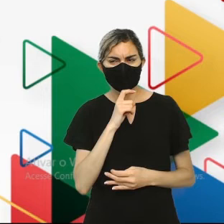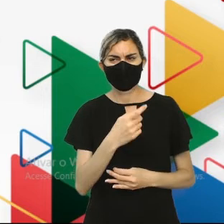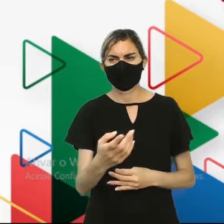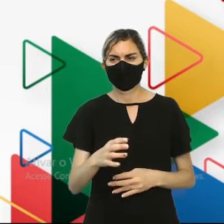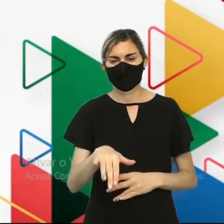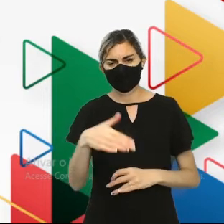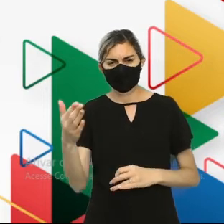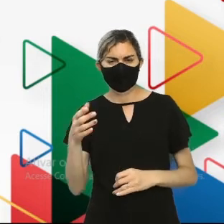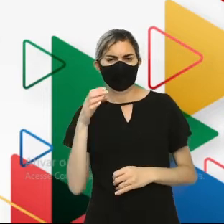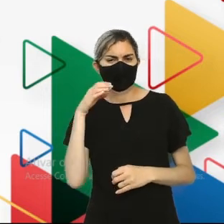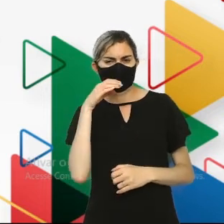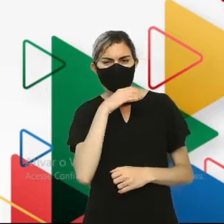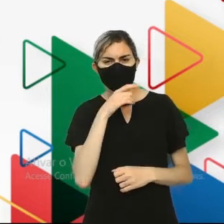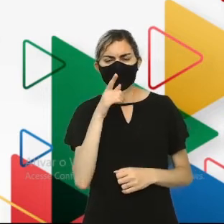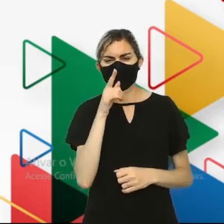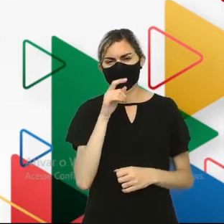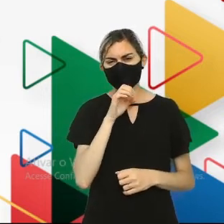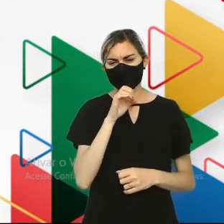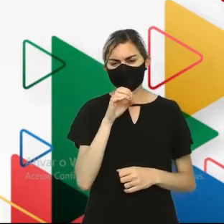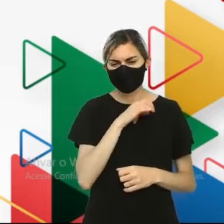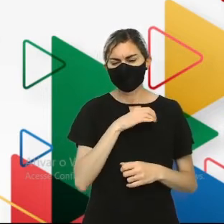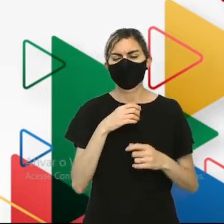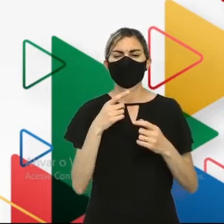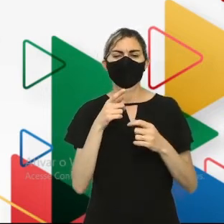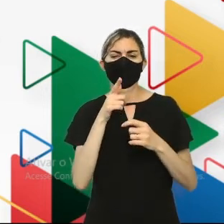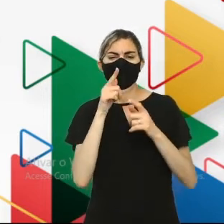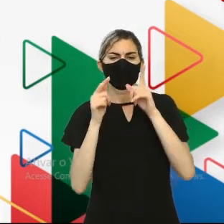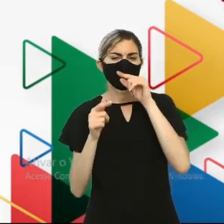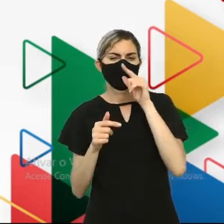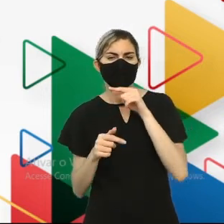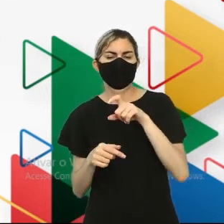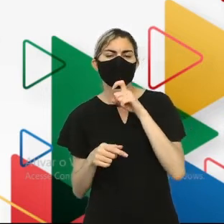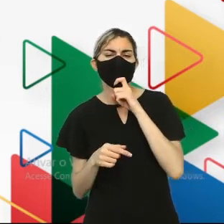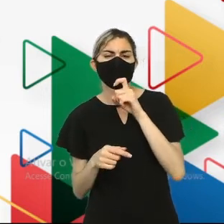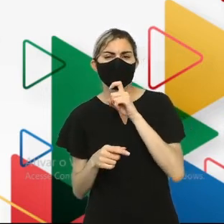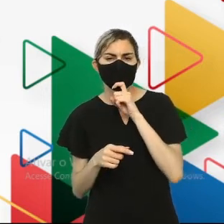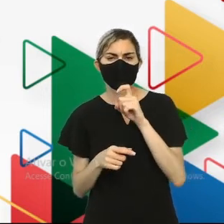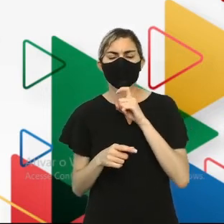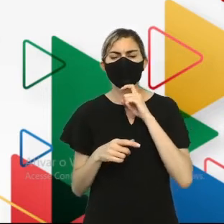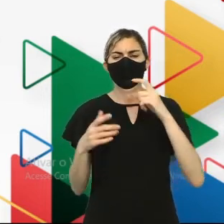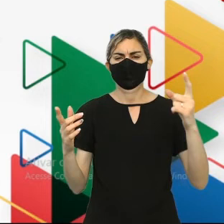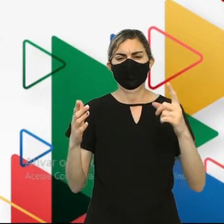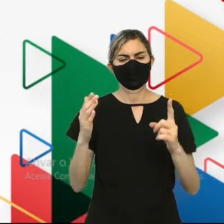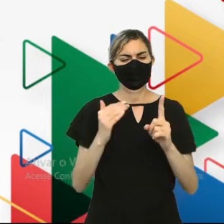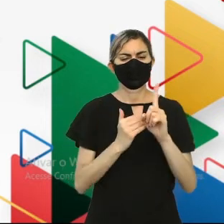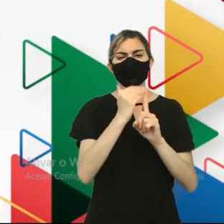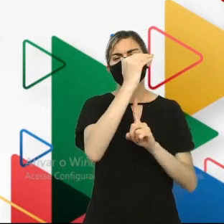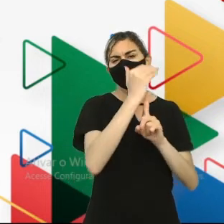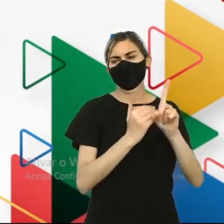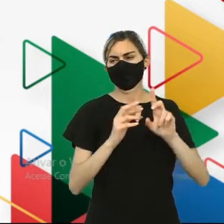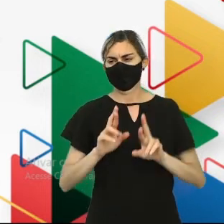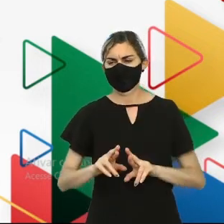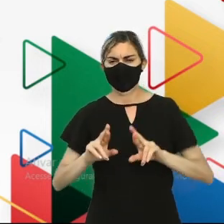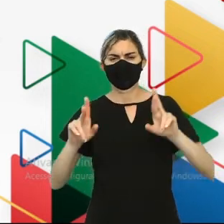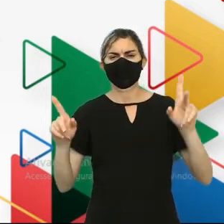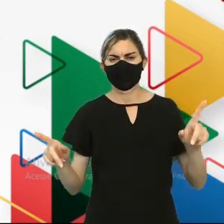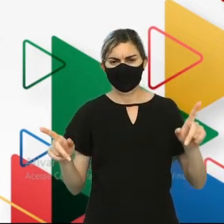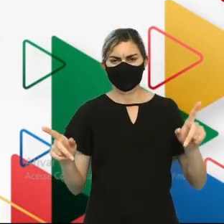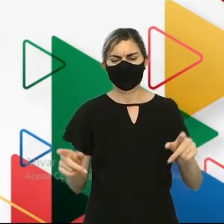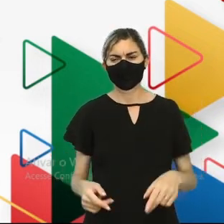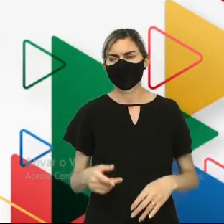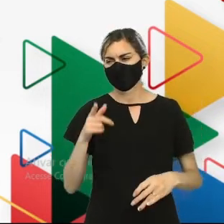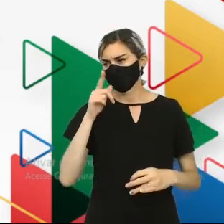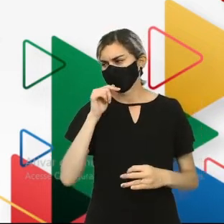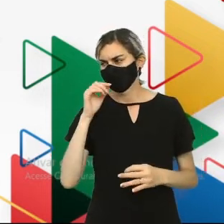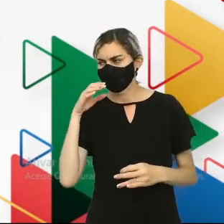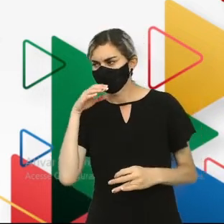um lado água quente e do outro lado água fria, que estão com as temperaturas diferentes.